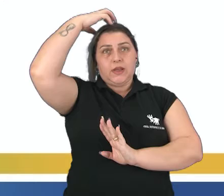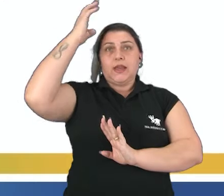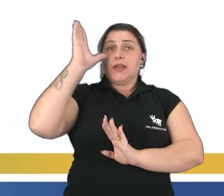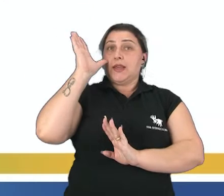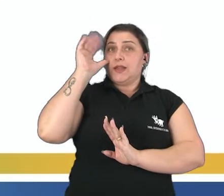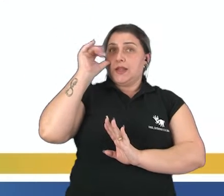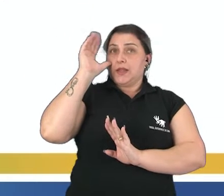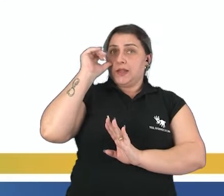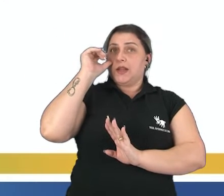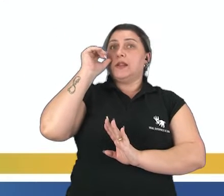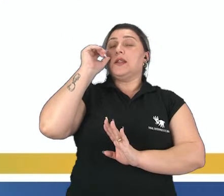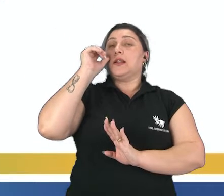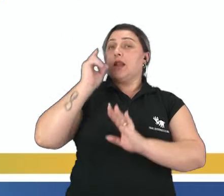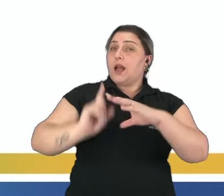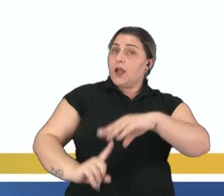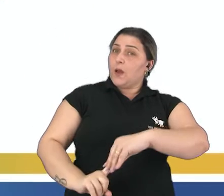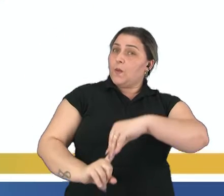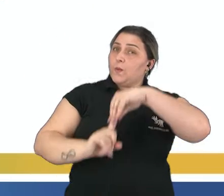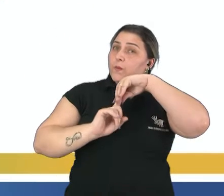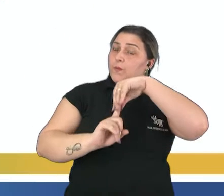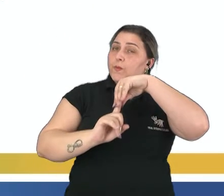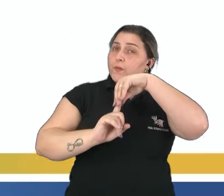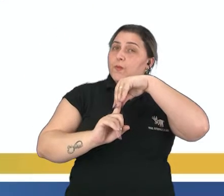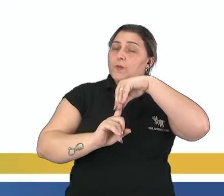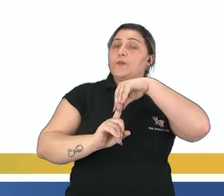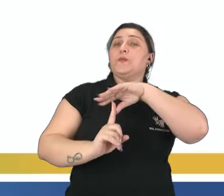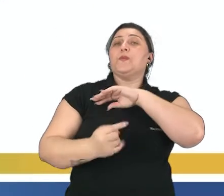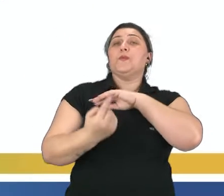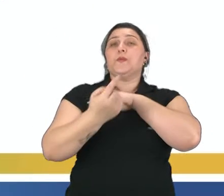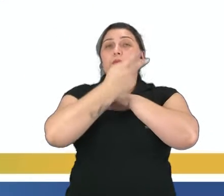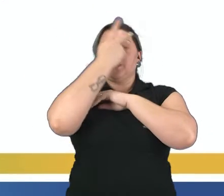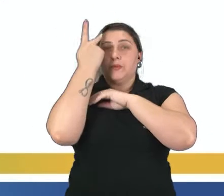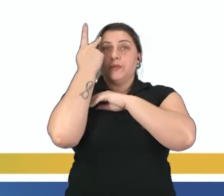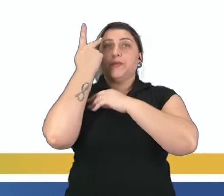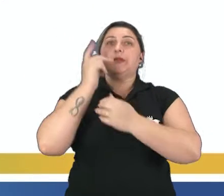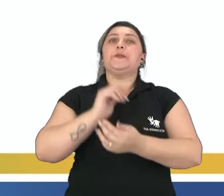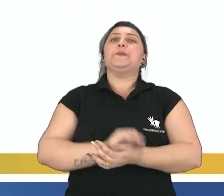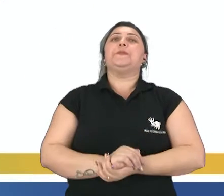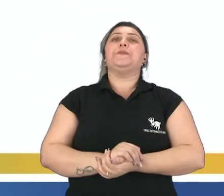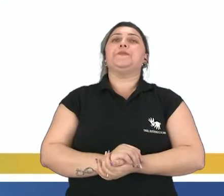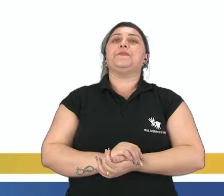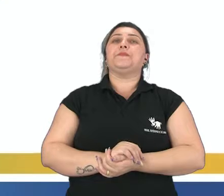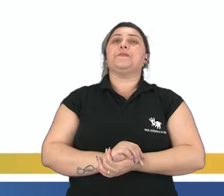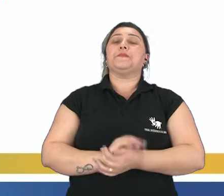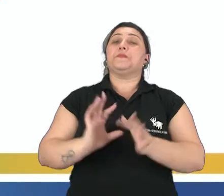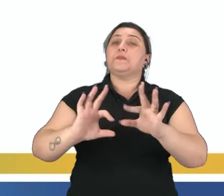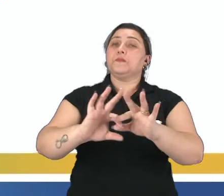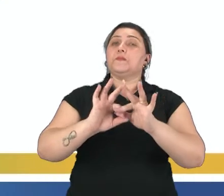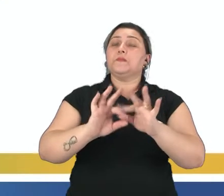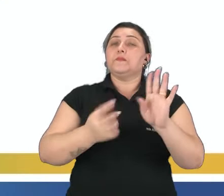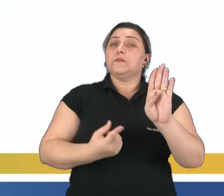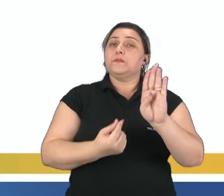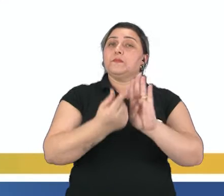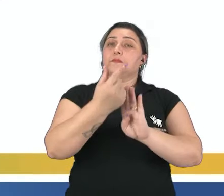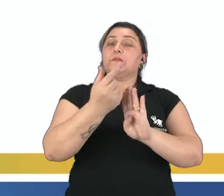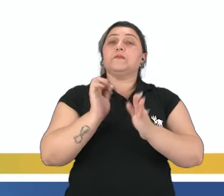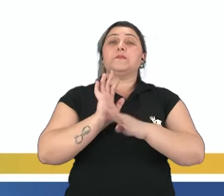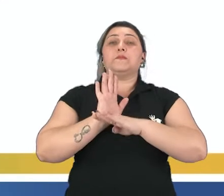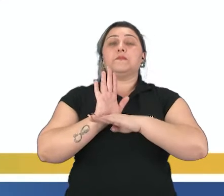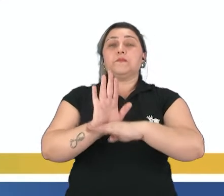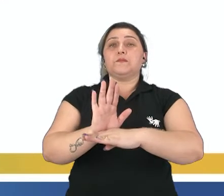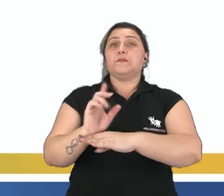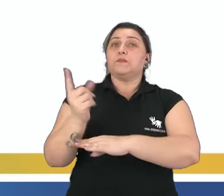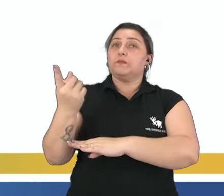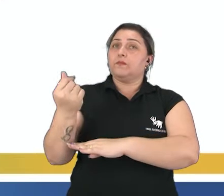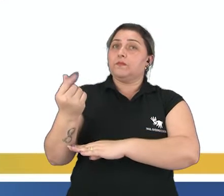reis, interessados em concentrar o poder em suas mãos. Nessa aliança, a burguesia contribuía com